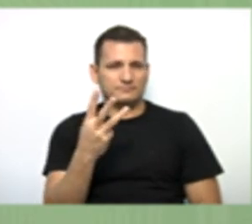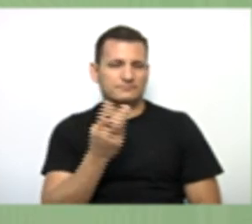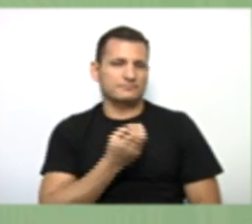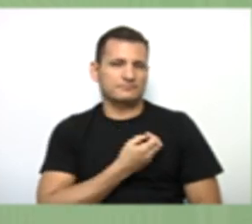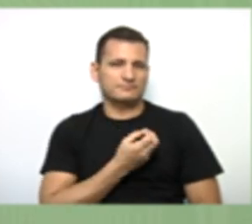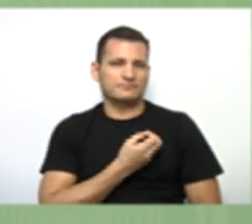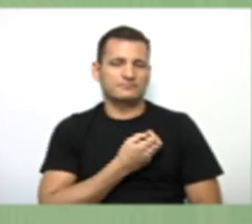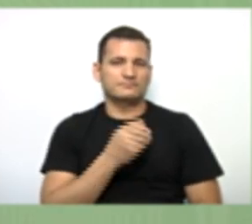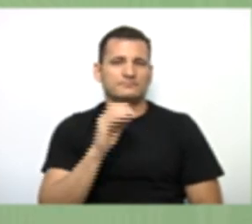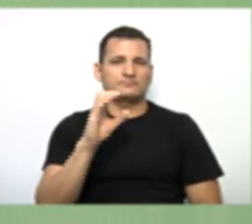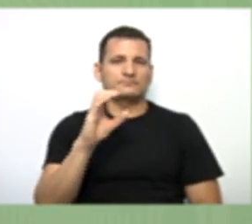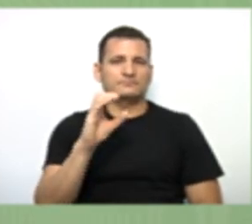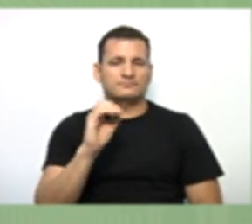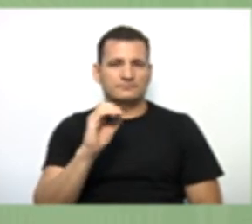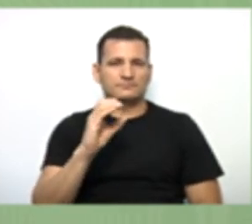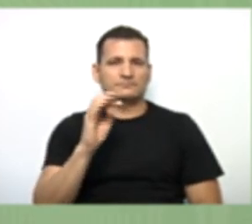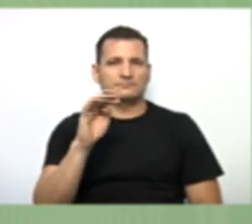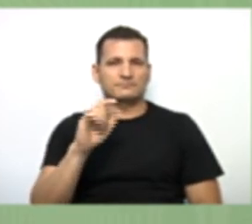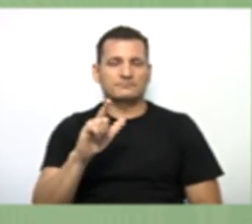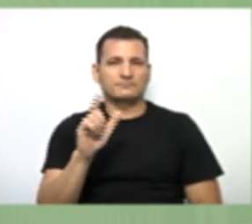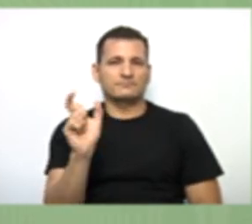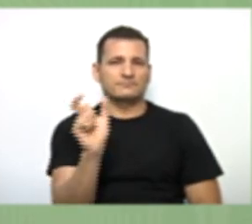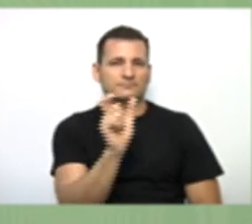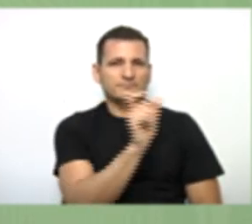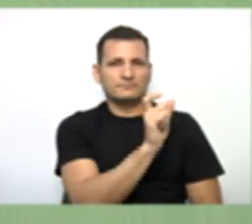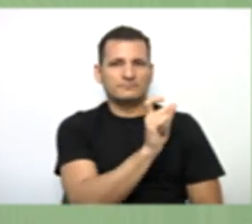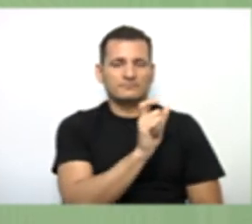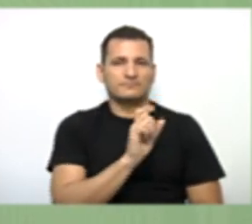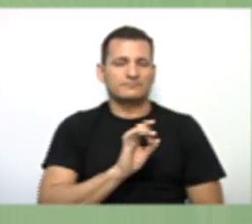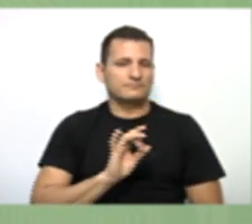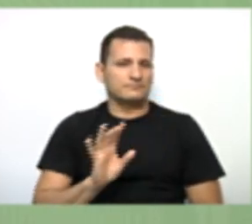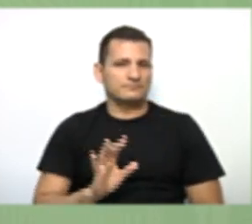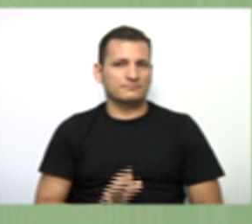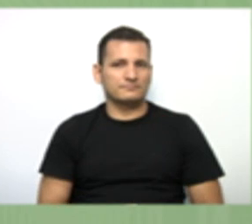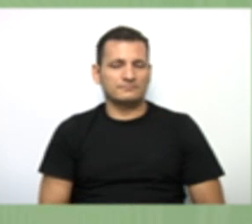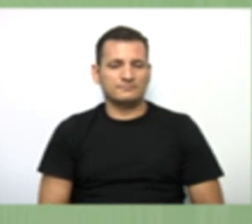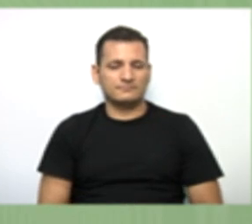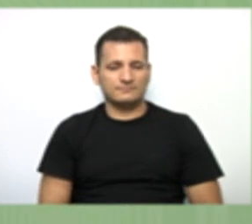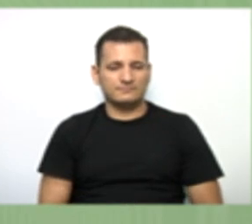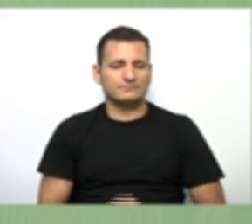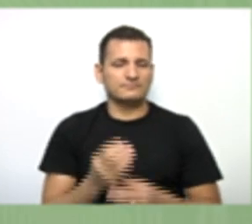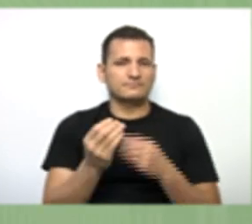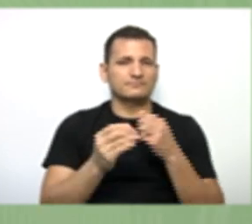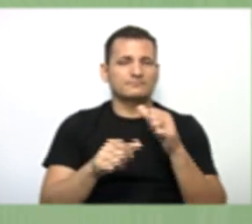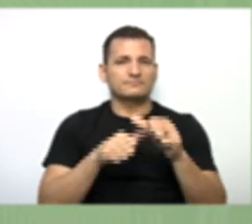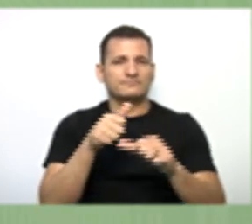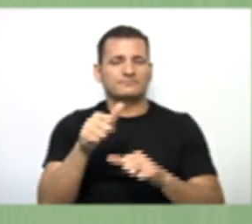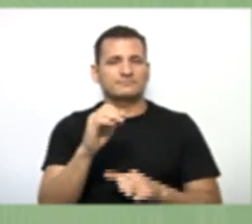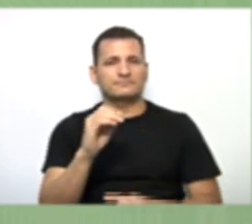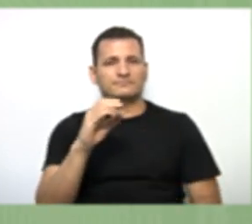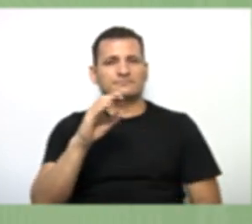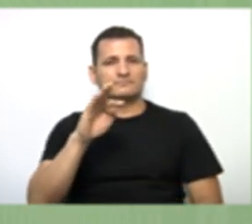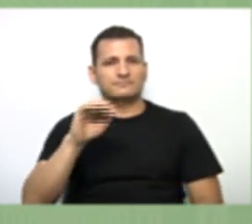números octais aí, tá? É só para fazer isso. Então, como transformar para o octal?